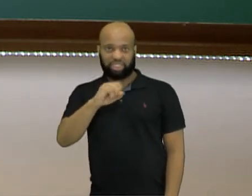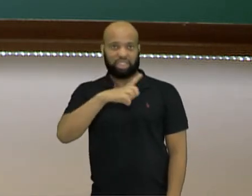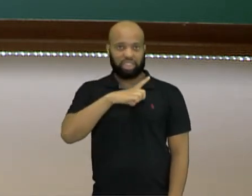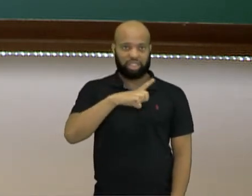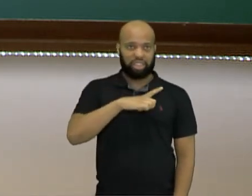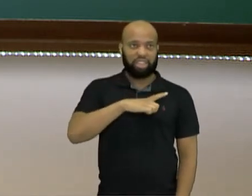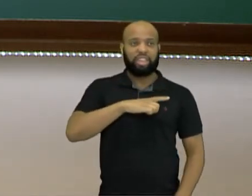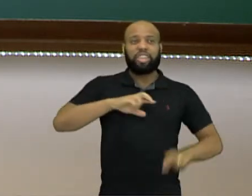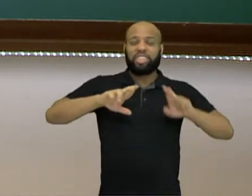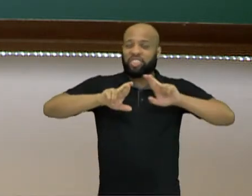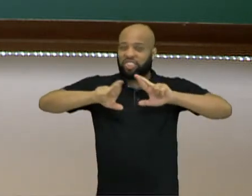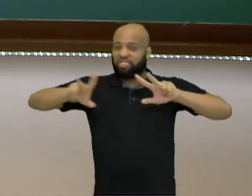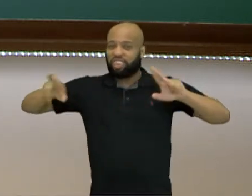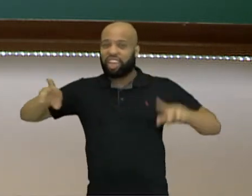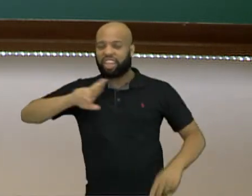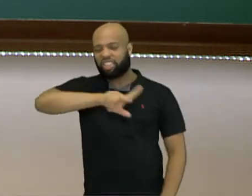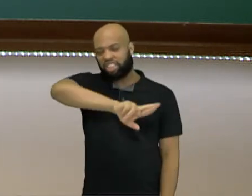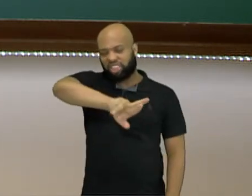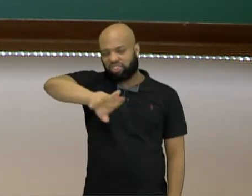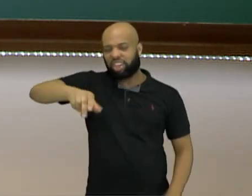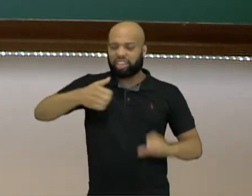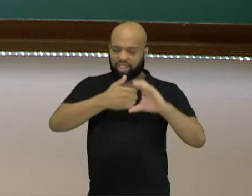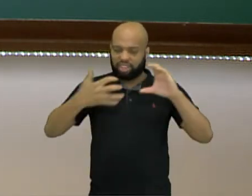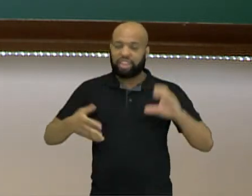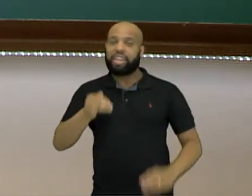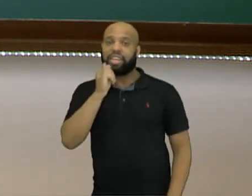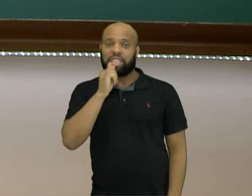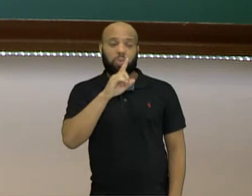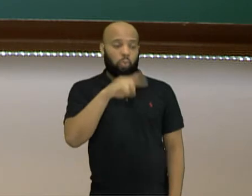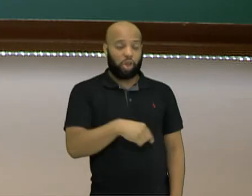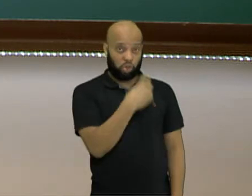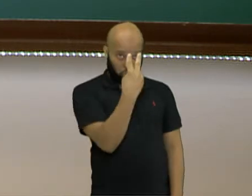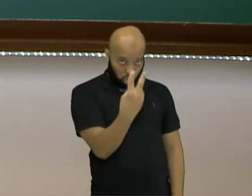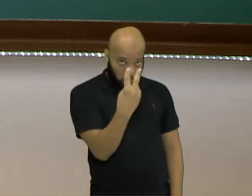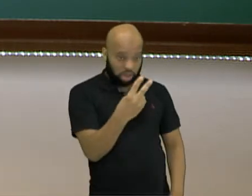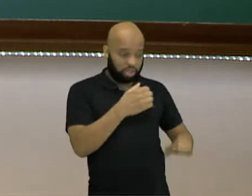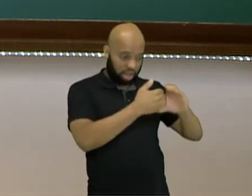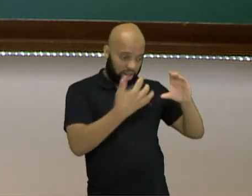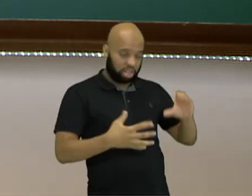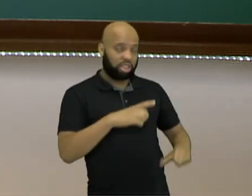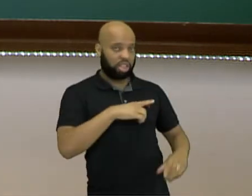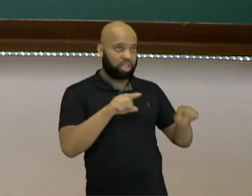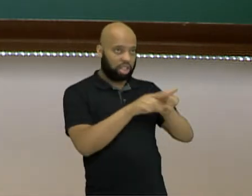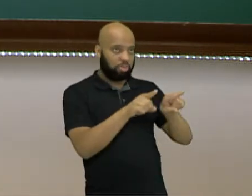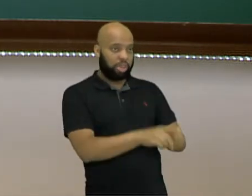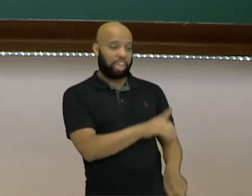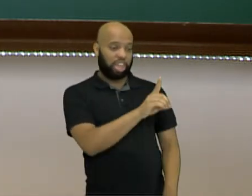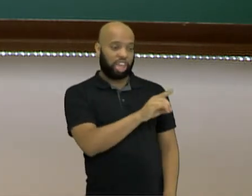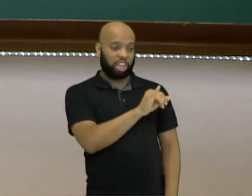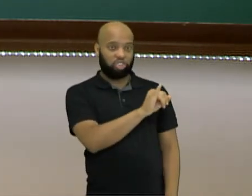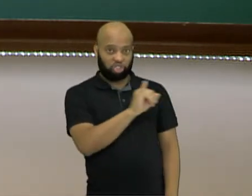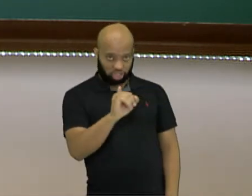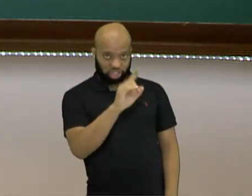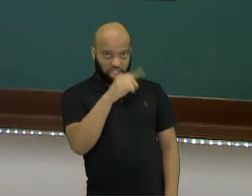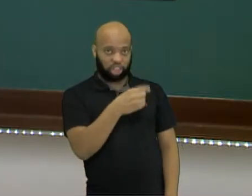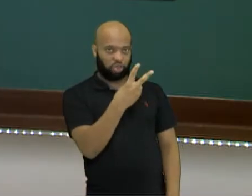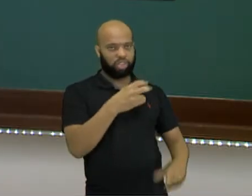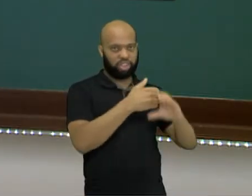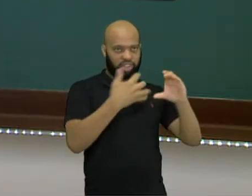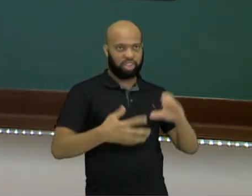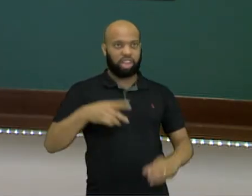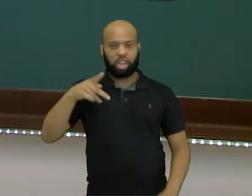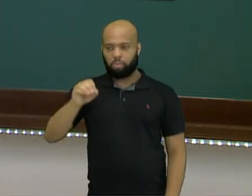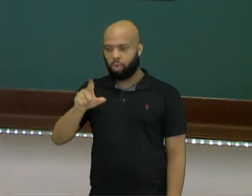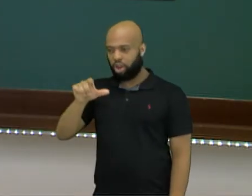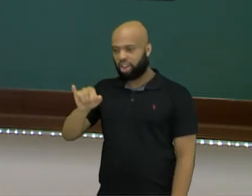de polihibridismo. Quando eu estou estudando duas características, eu chamo de dihibridismo. Tá aqui, ó, dihibridismo, que é isso que eu mostrei das ervilhas para